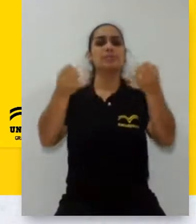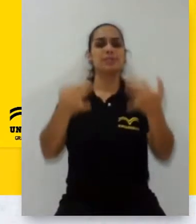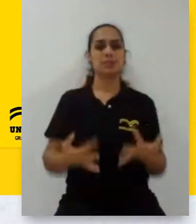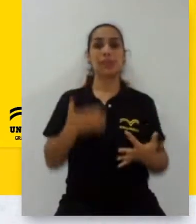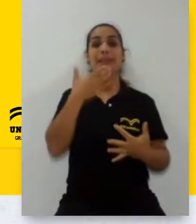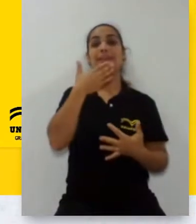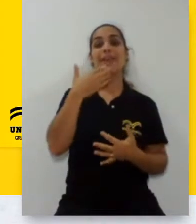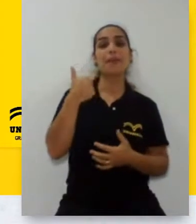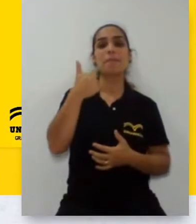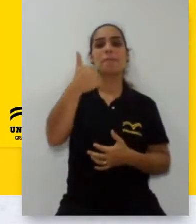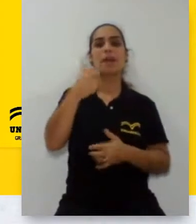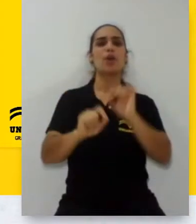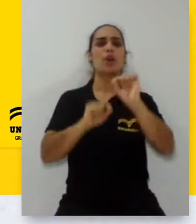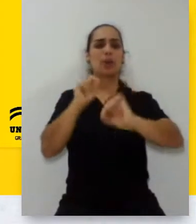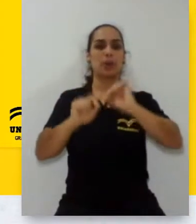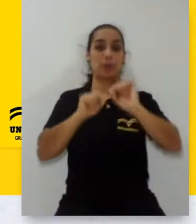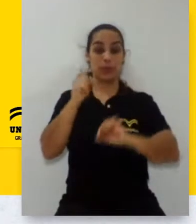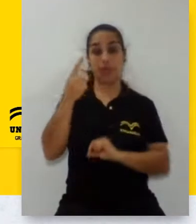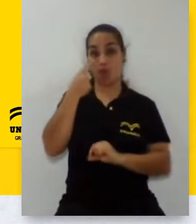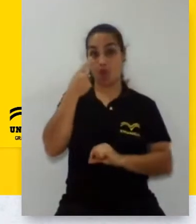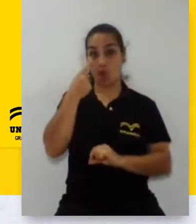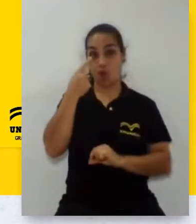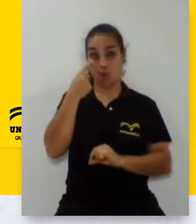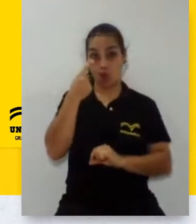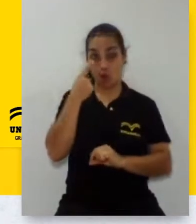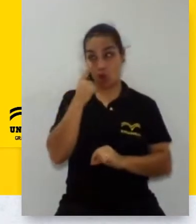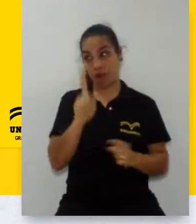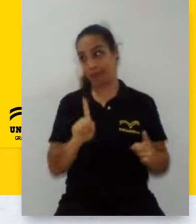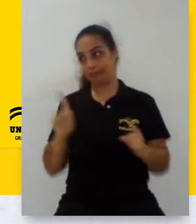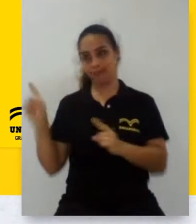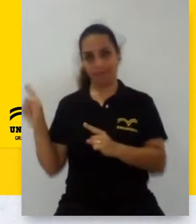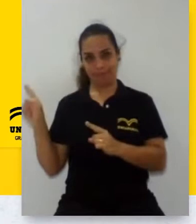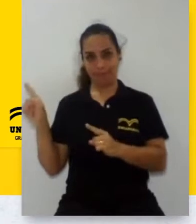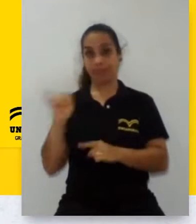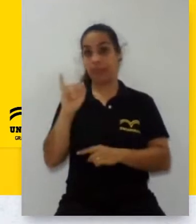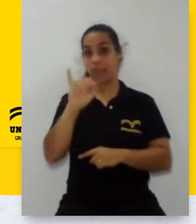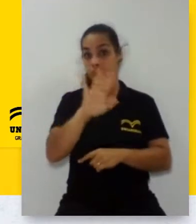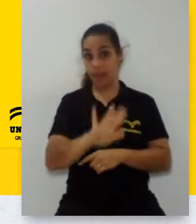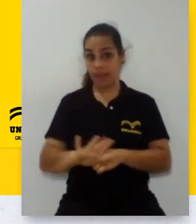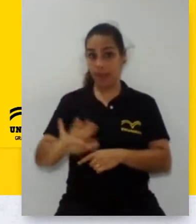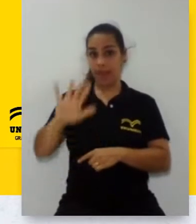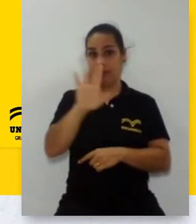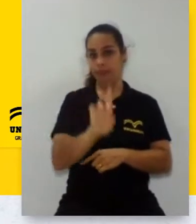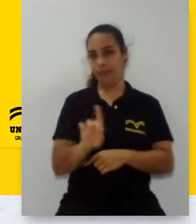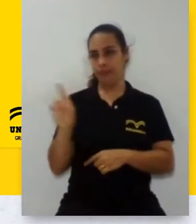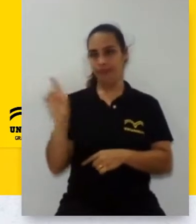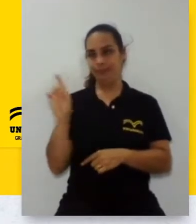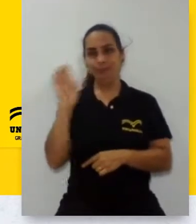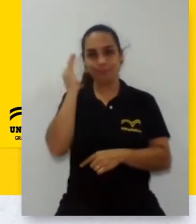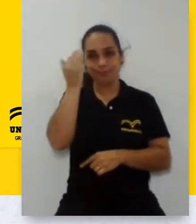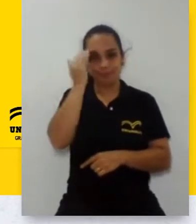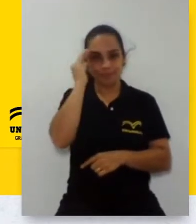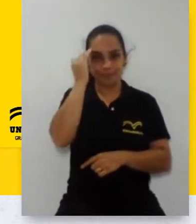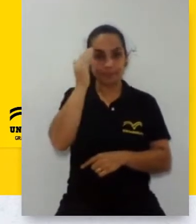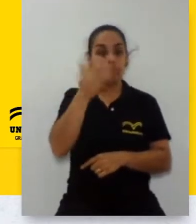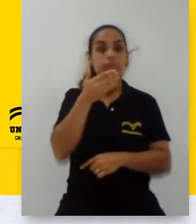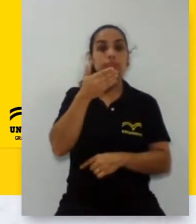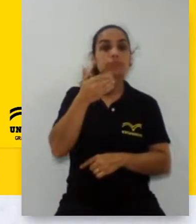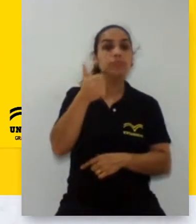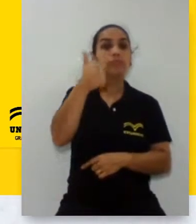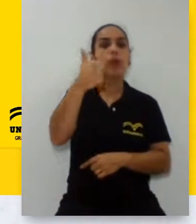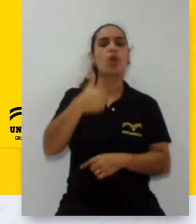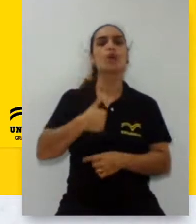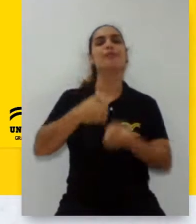uma figura aqui didática e temos algumas figuras microscópicas aqui para entender isso. O que eu quero dizer para vocês? É